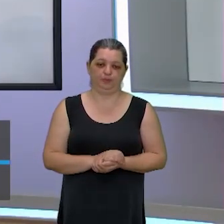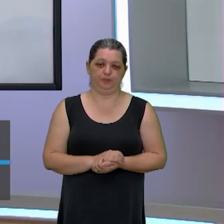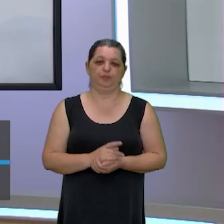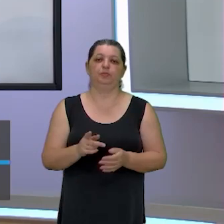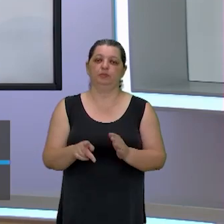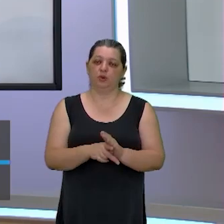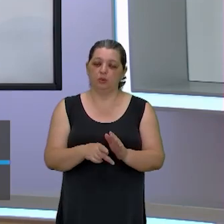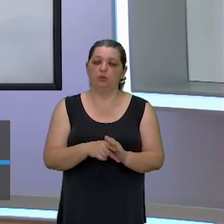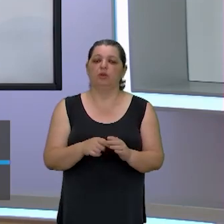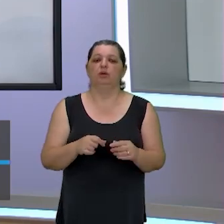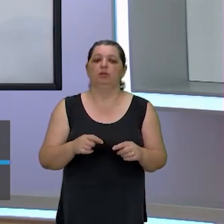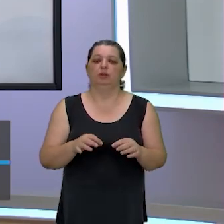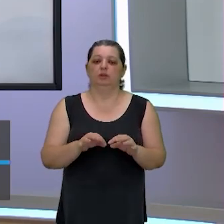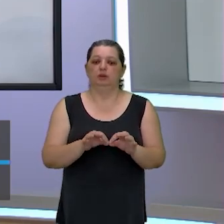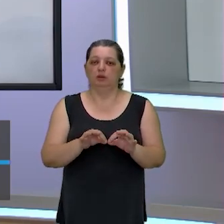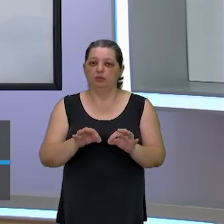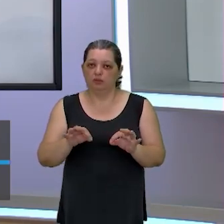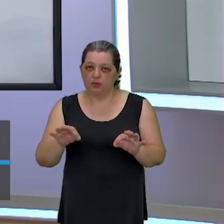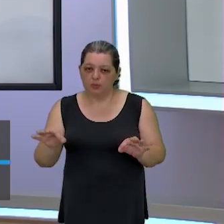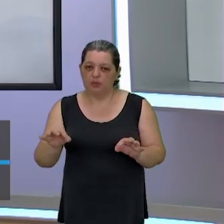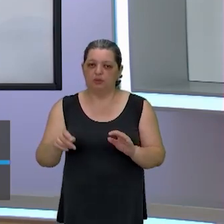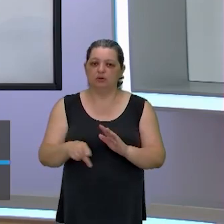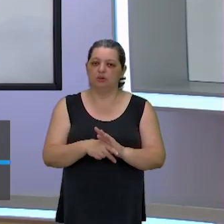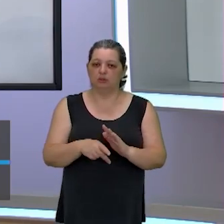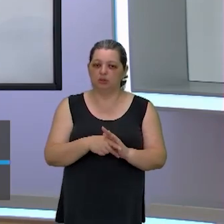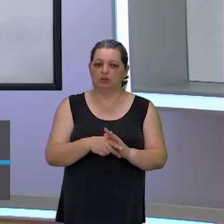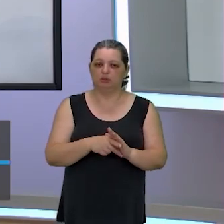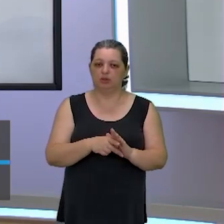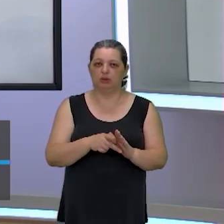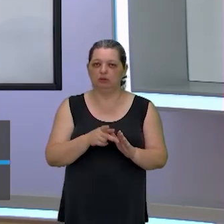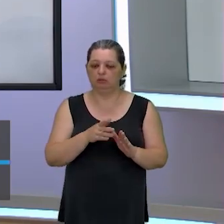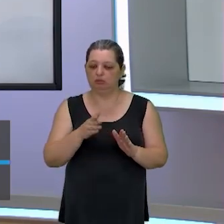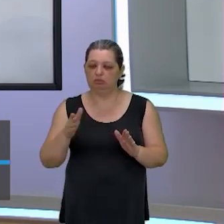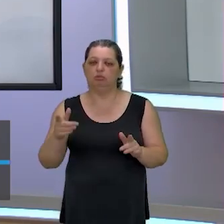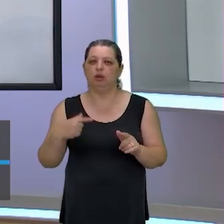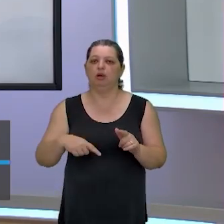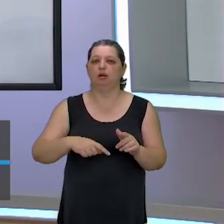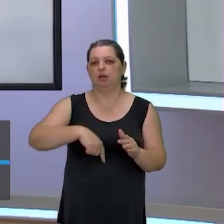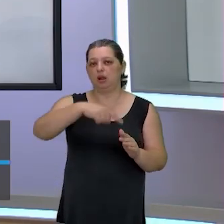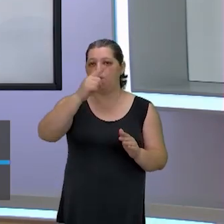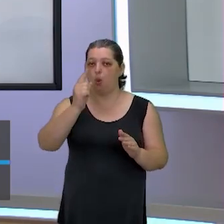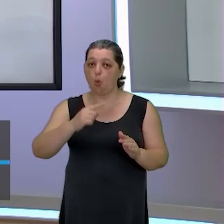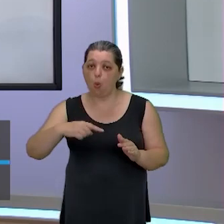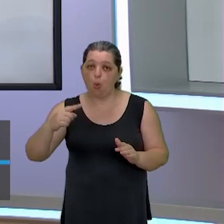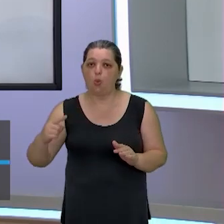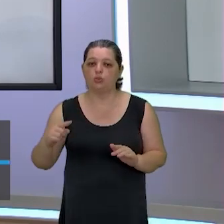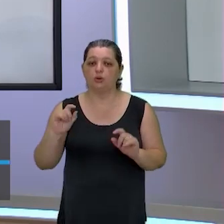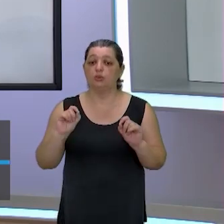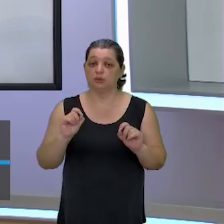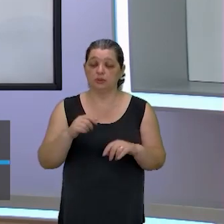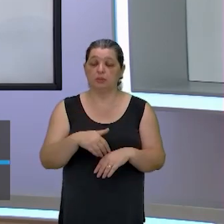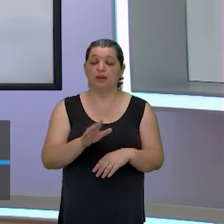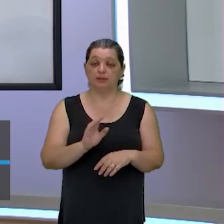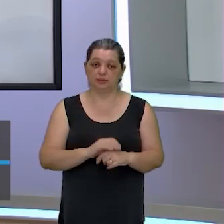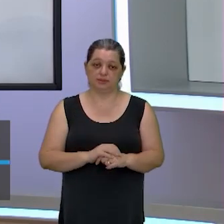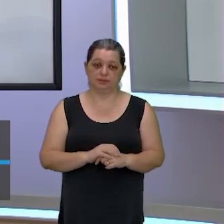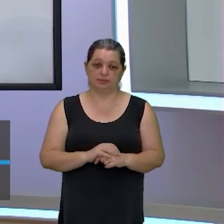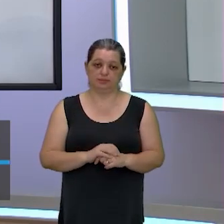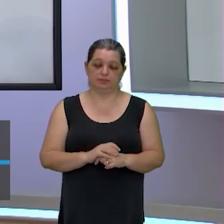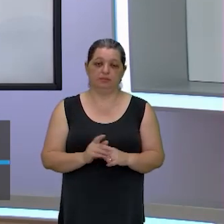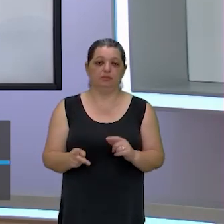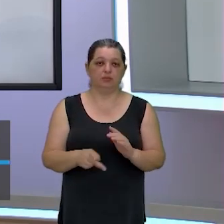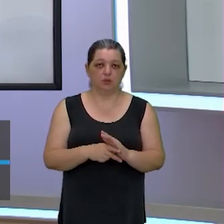a frequência que mais comprimento de onda o que mais